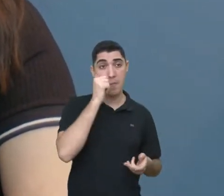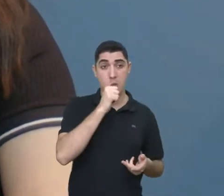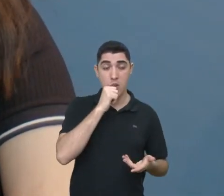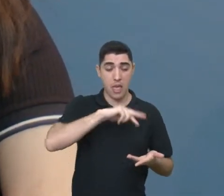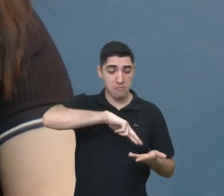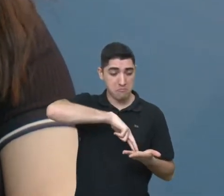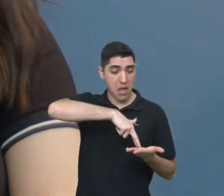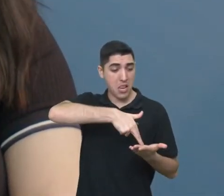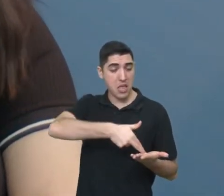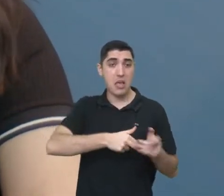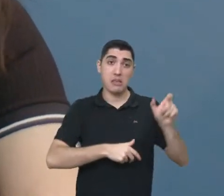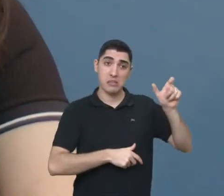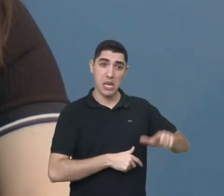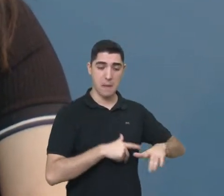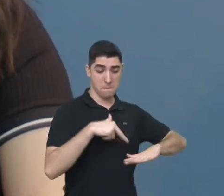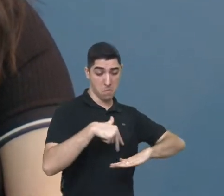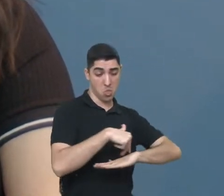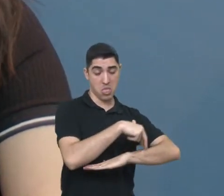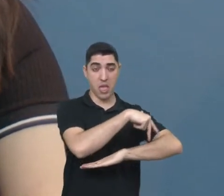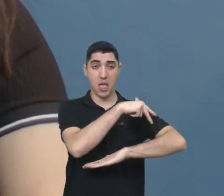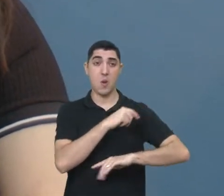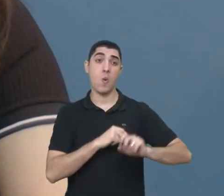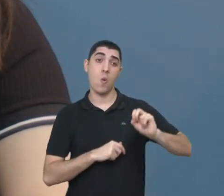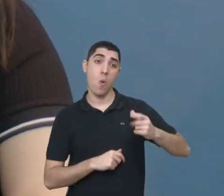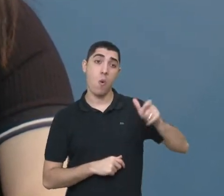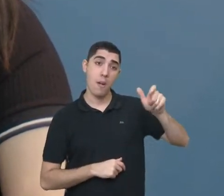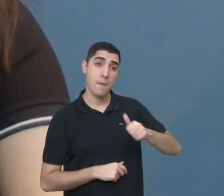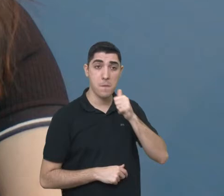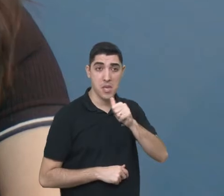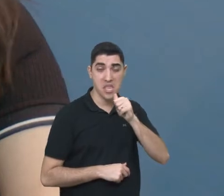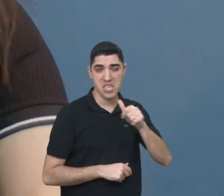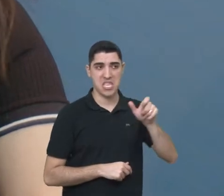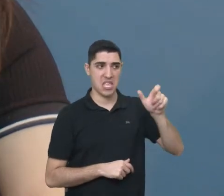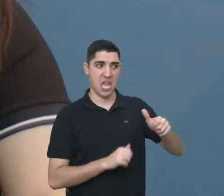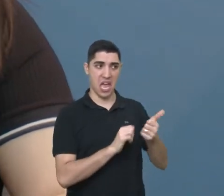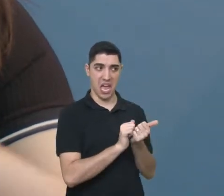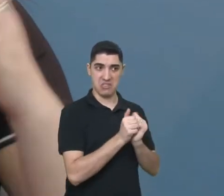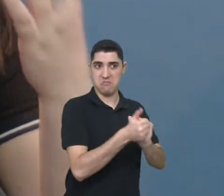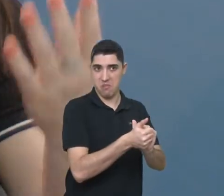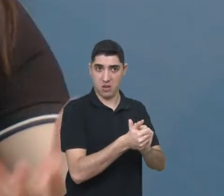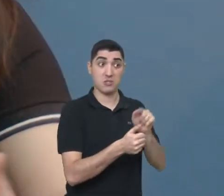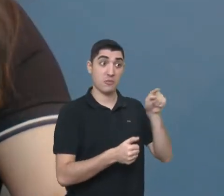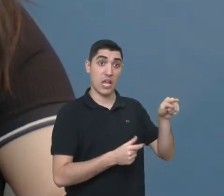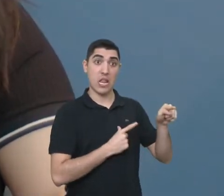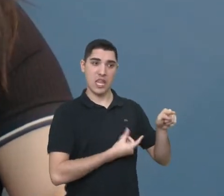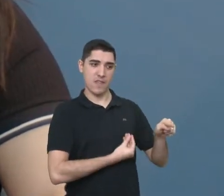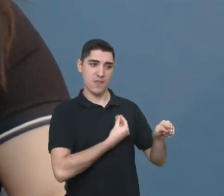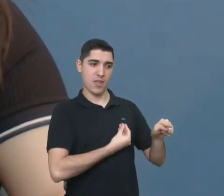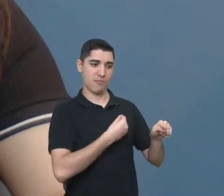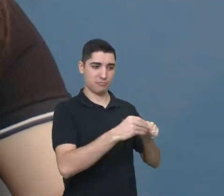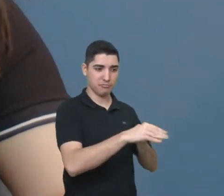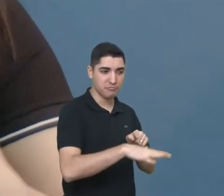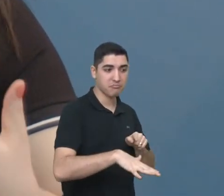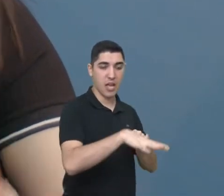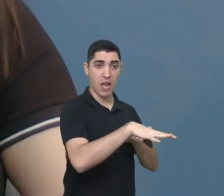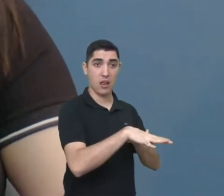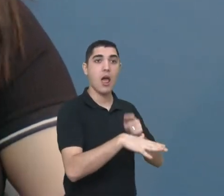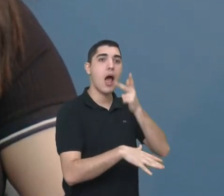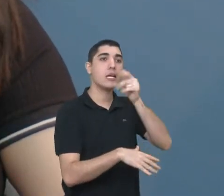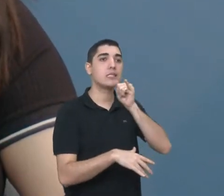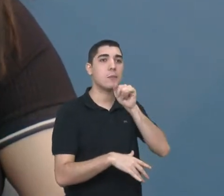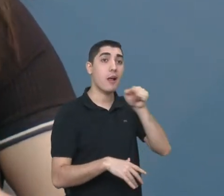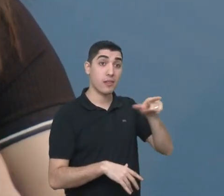é sempre a modelo, é sempre a menina que é atleta e aí ela vivencia aquele ambiente onde ela é